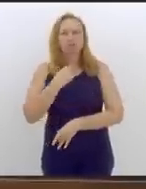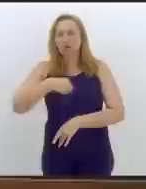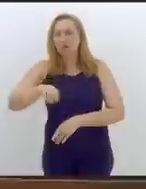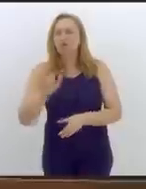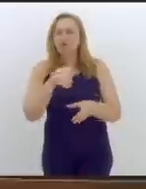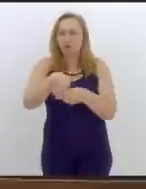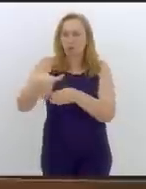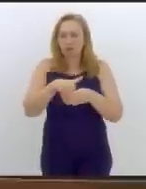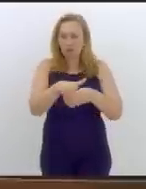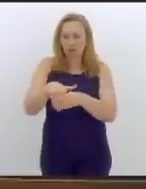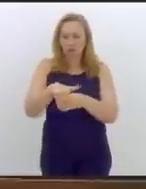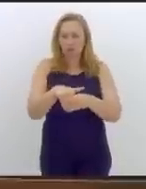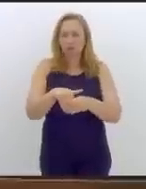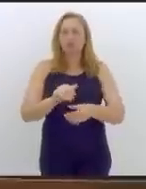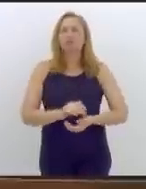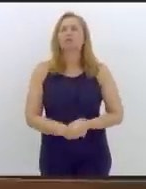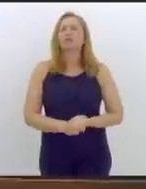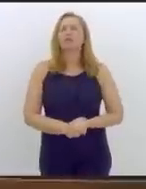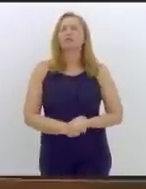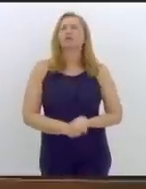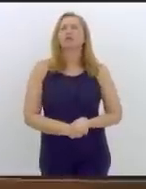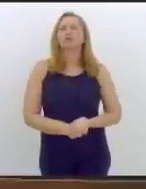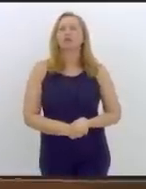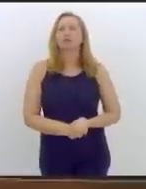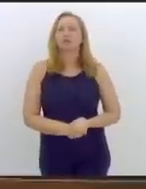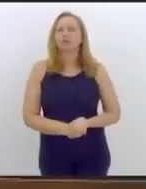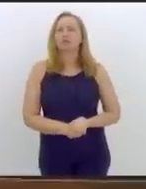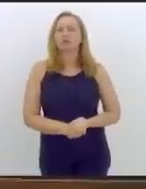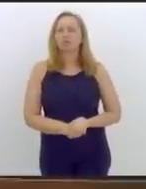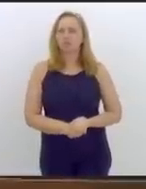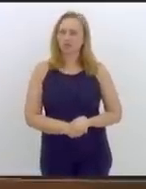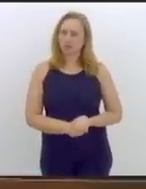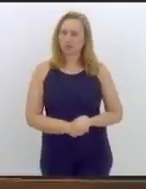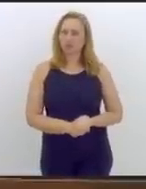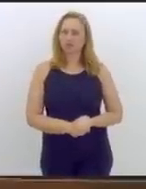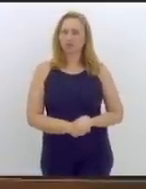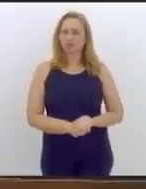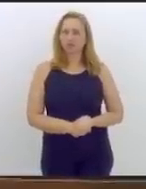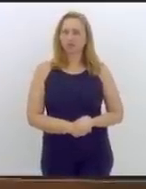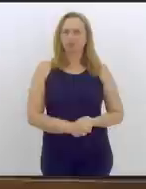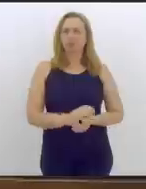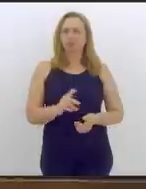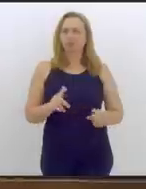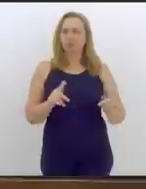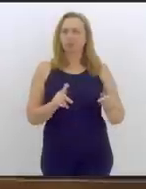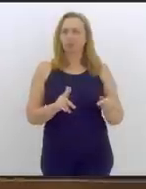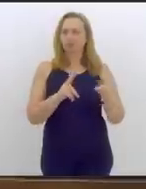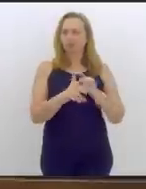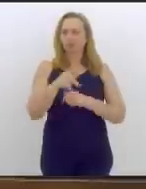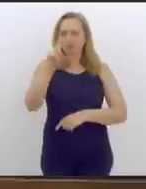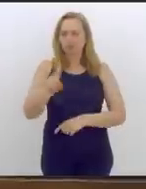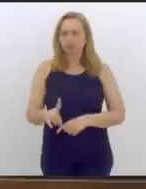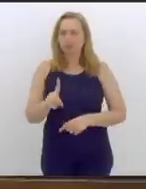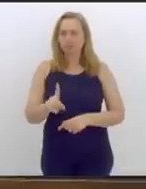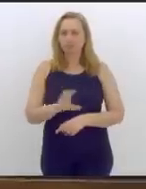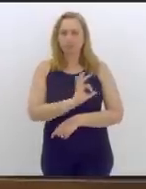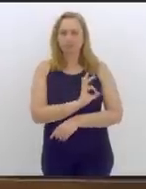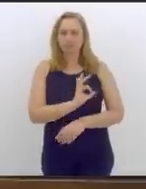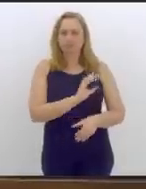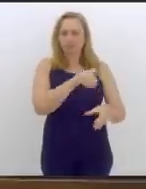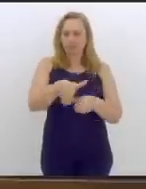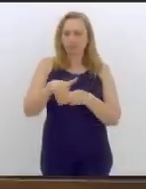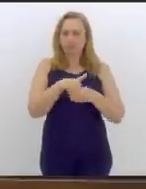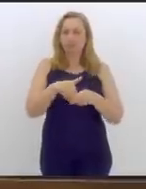tão respondendo de RD Mas lhe cerciano direito do policial de votar que